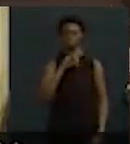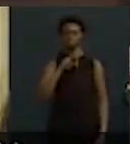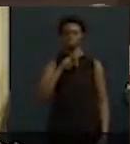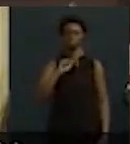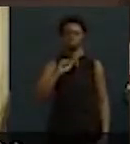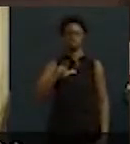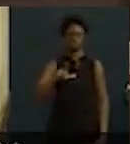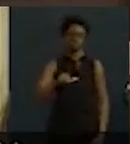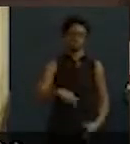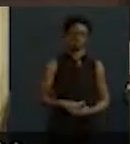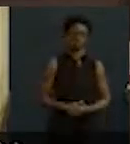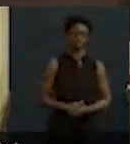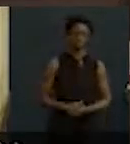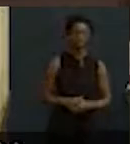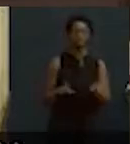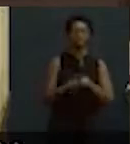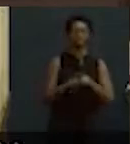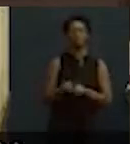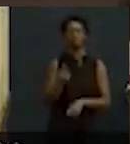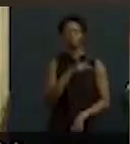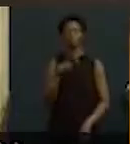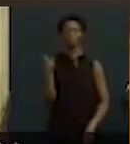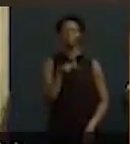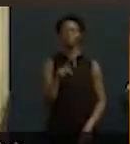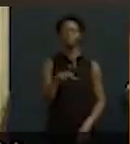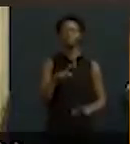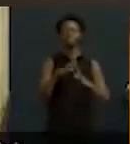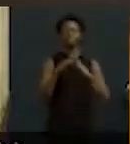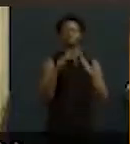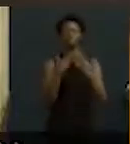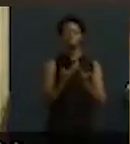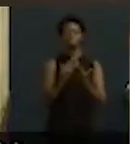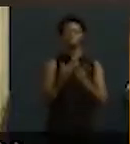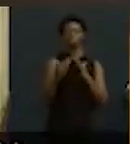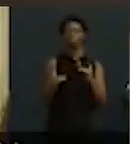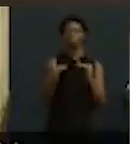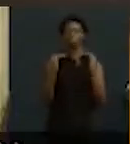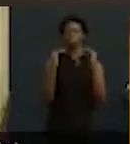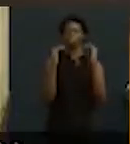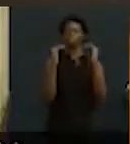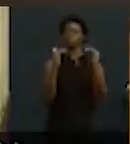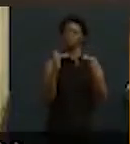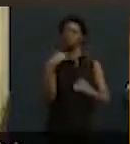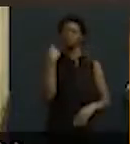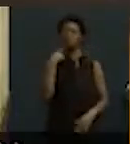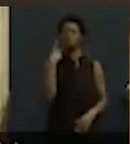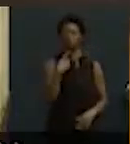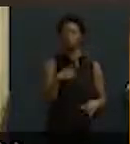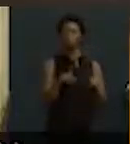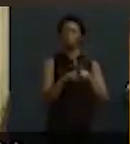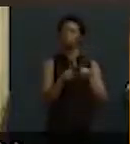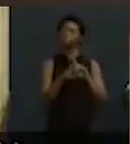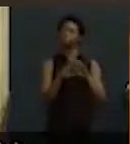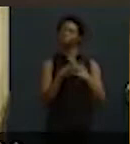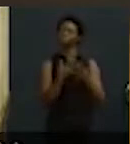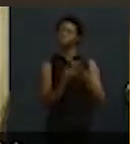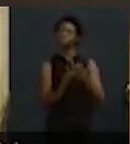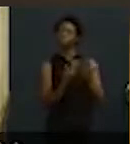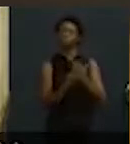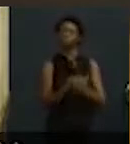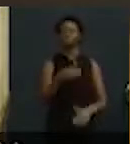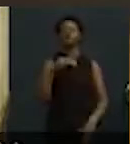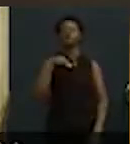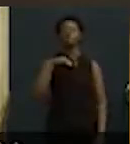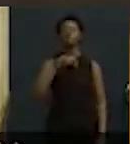Escola Superior de Advocacia e professor da Escola de Magistratura do Estado do Rio de Janeiro. O Ministério